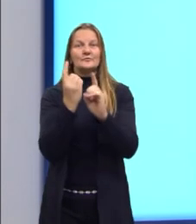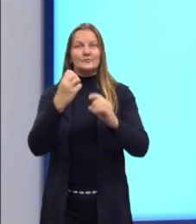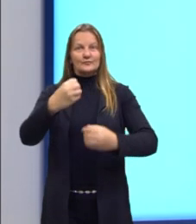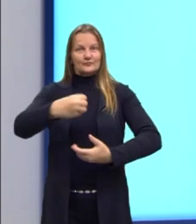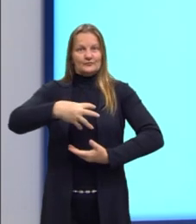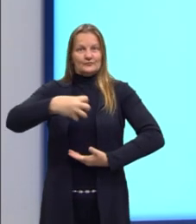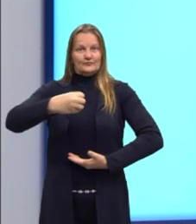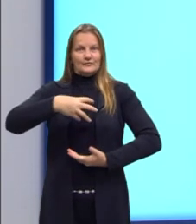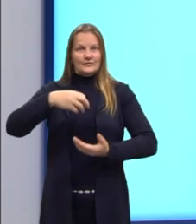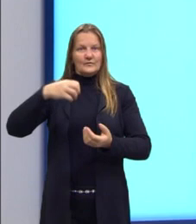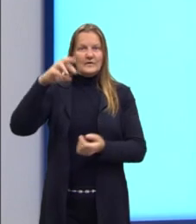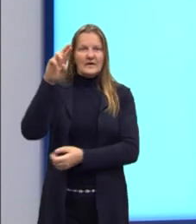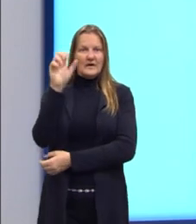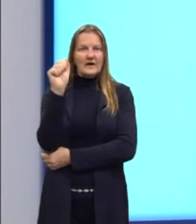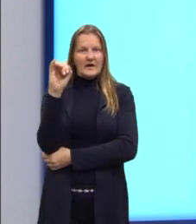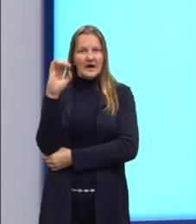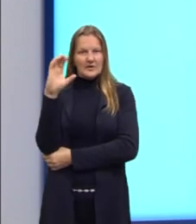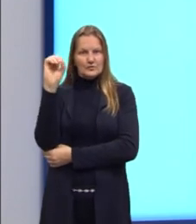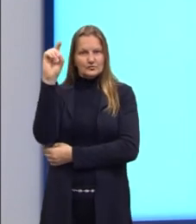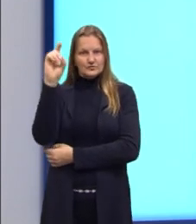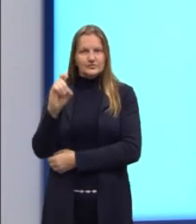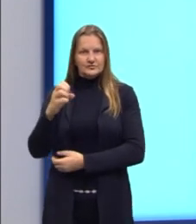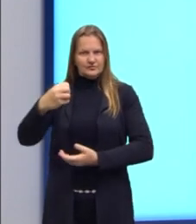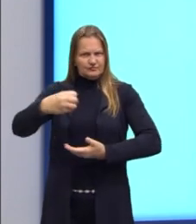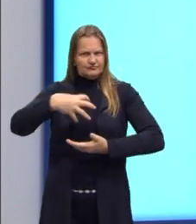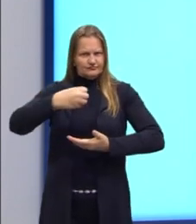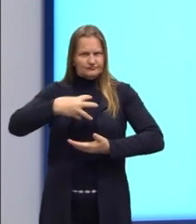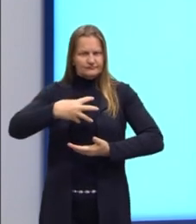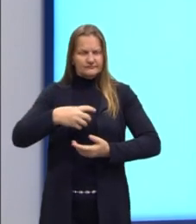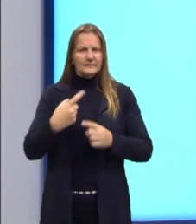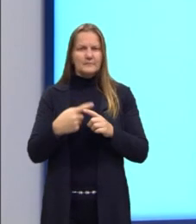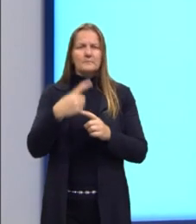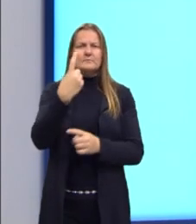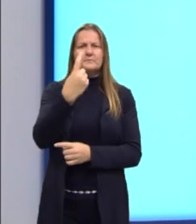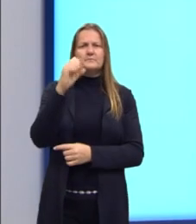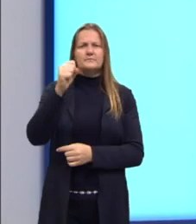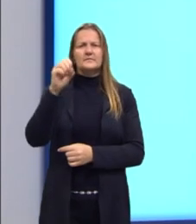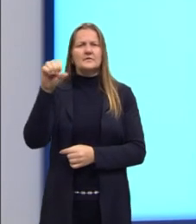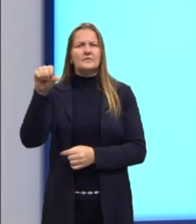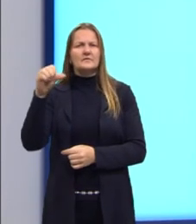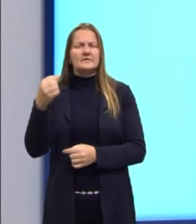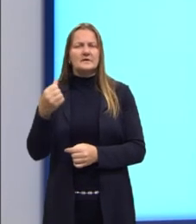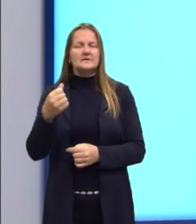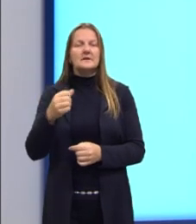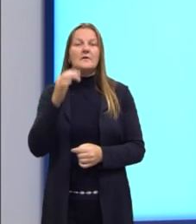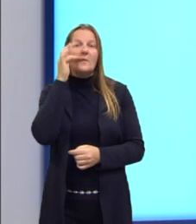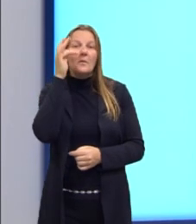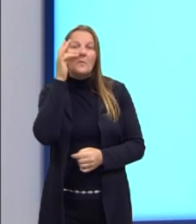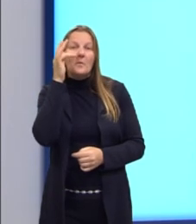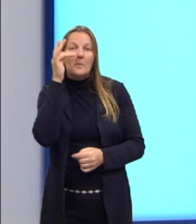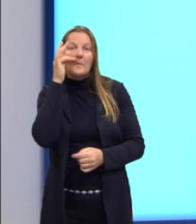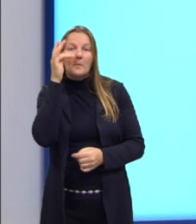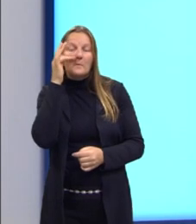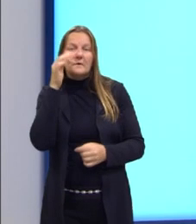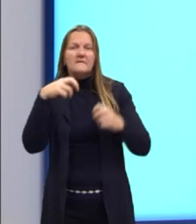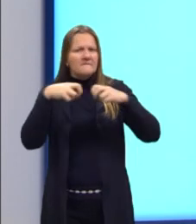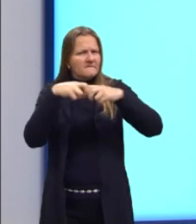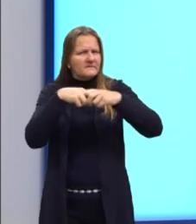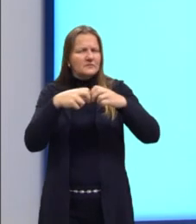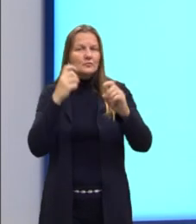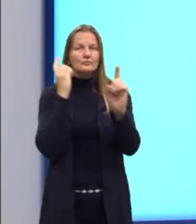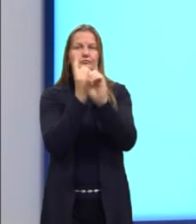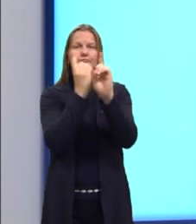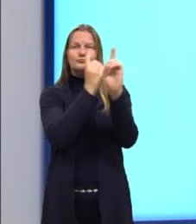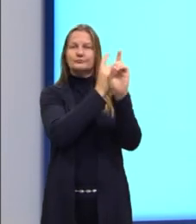X que foi um pouco antes aí de 1896 um físico francês que acompanhou essa descoberta